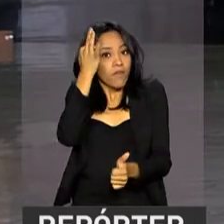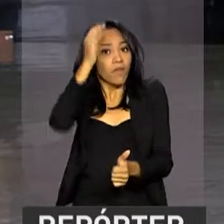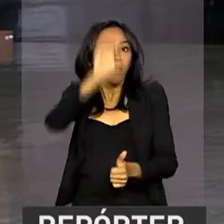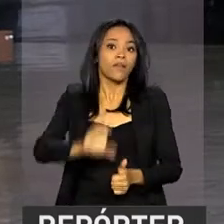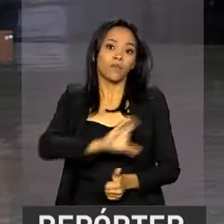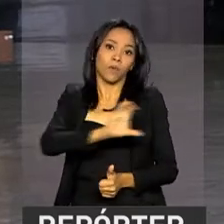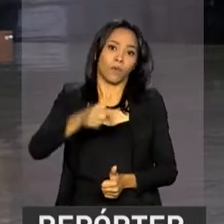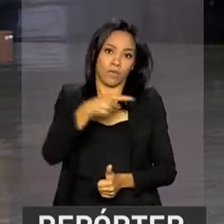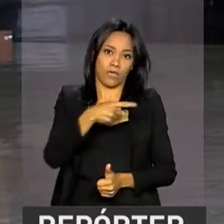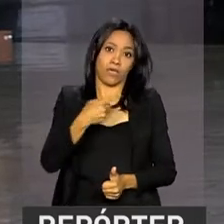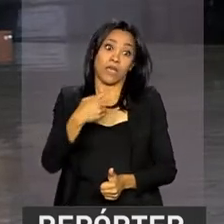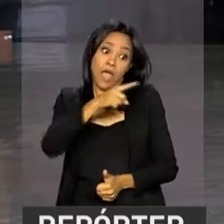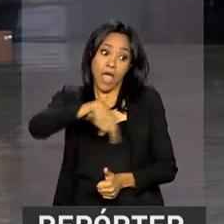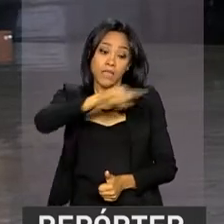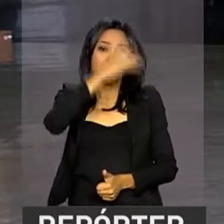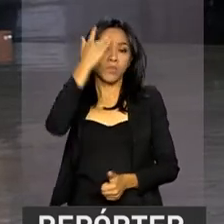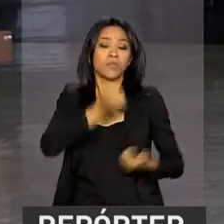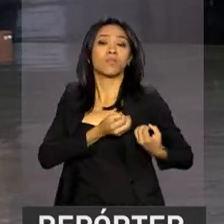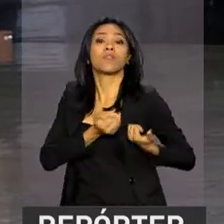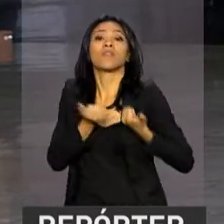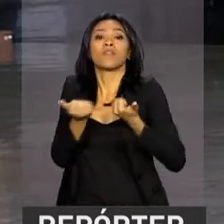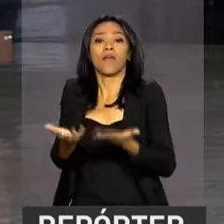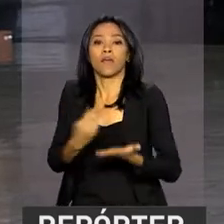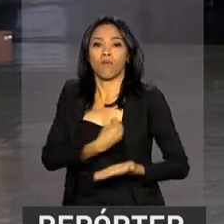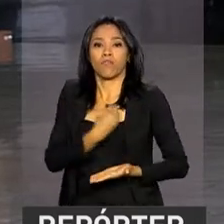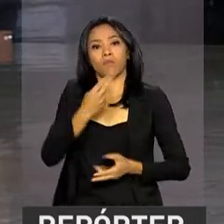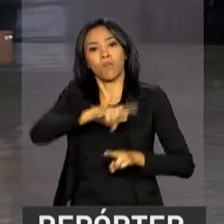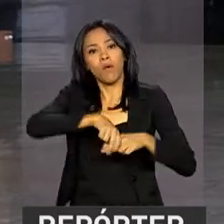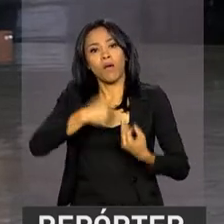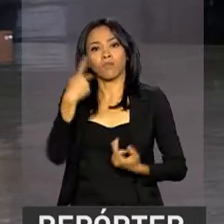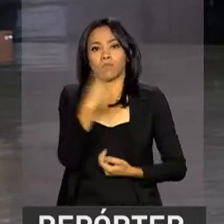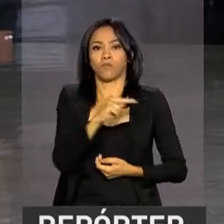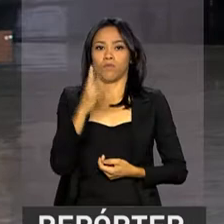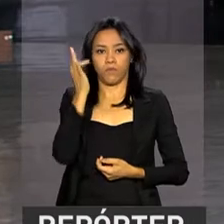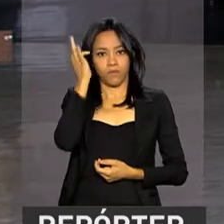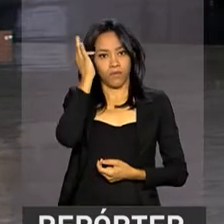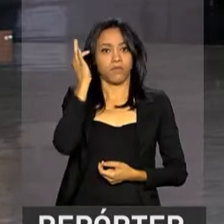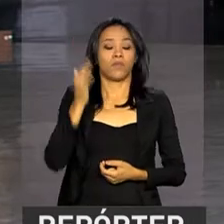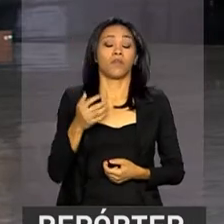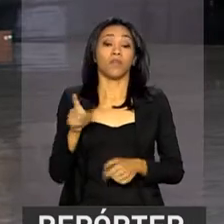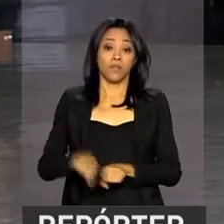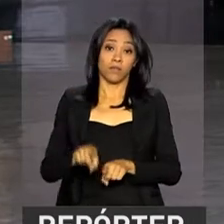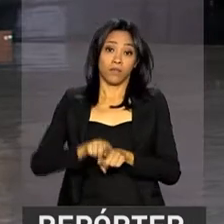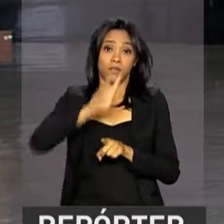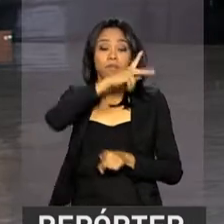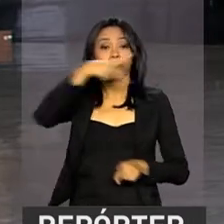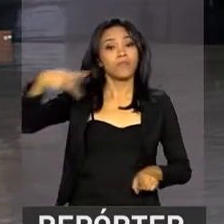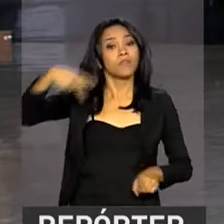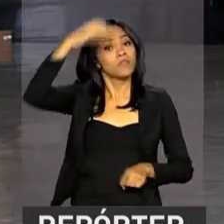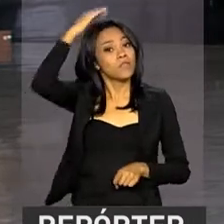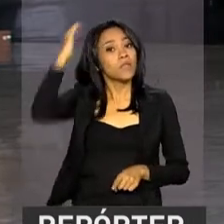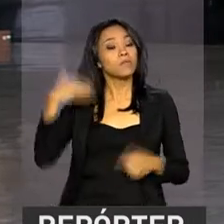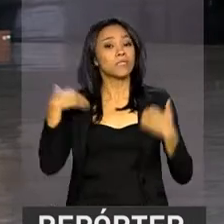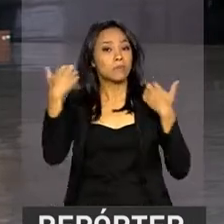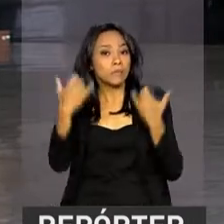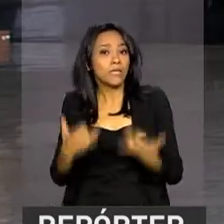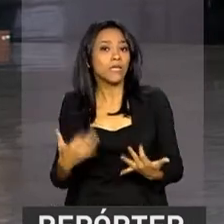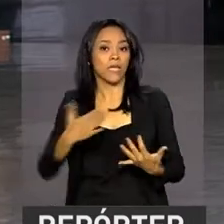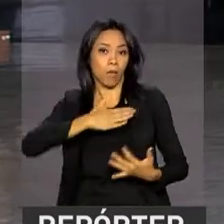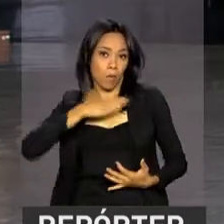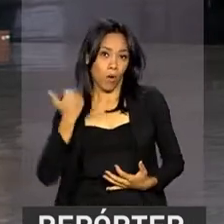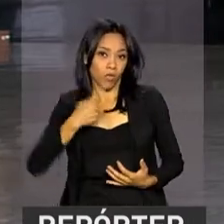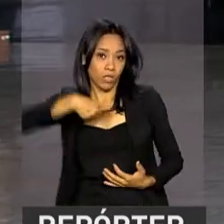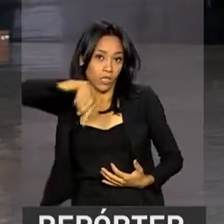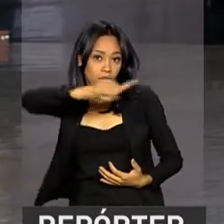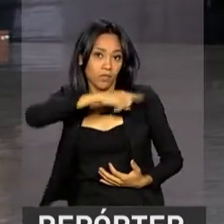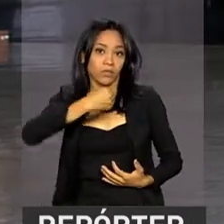deram a vida em nome da fé e da devoção o michel temer ressaltou que a canonização desses mártires que